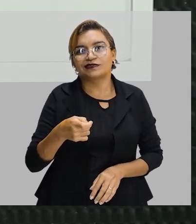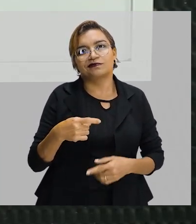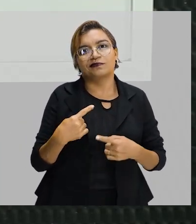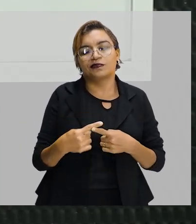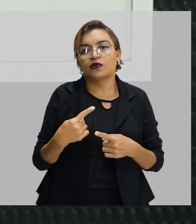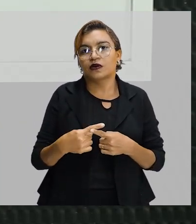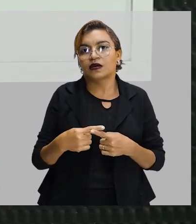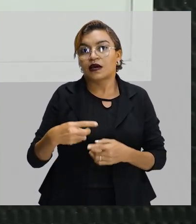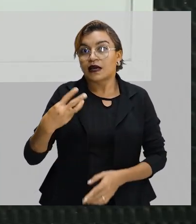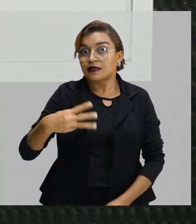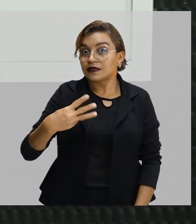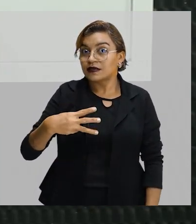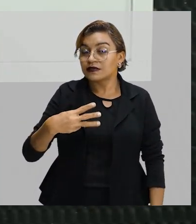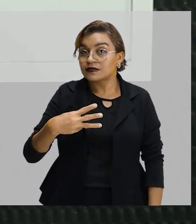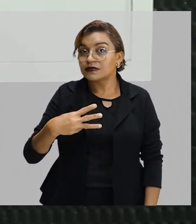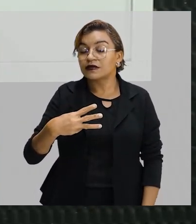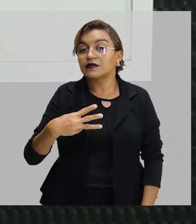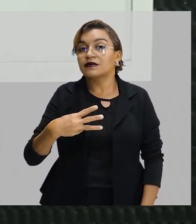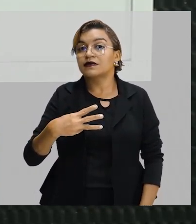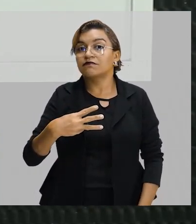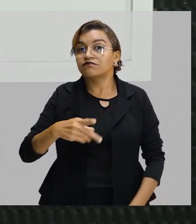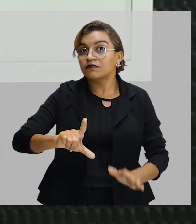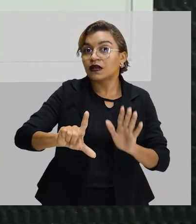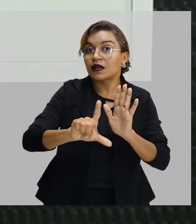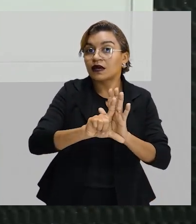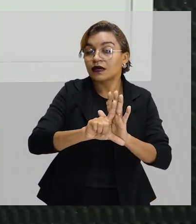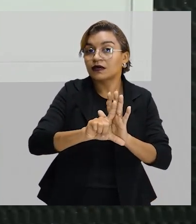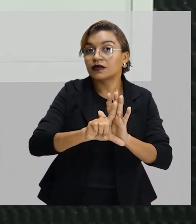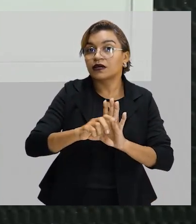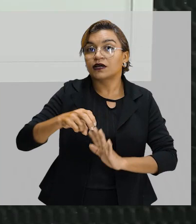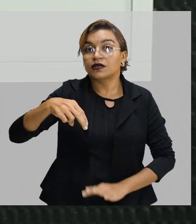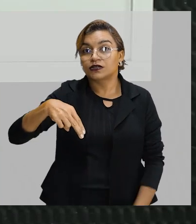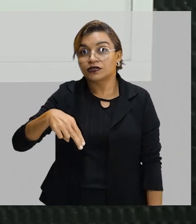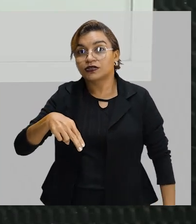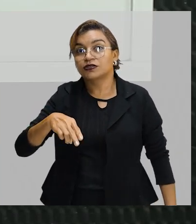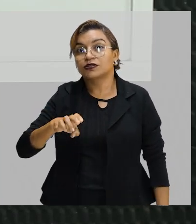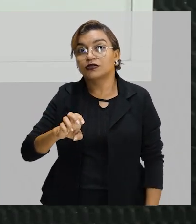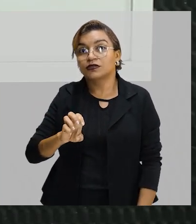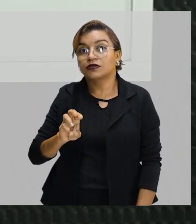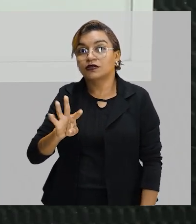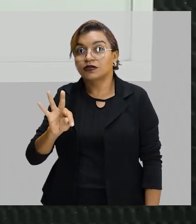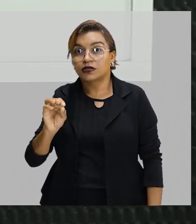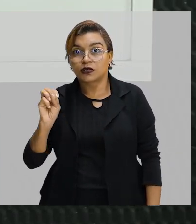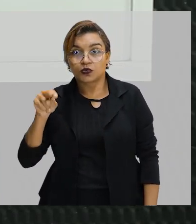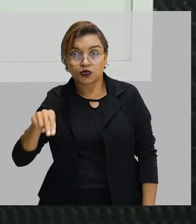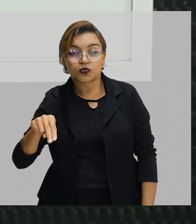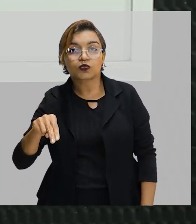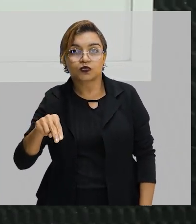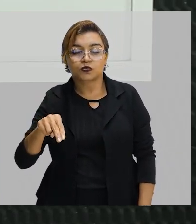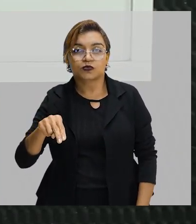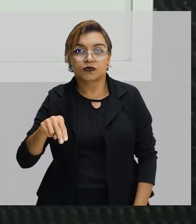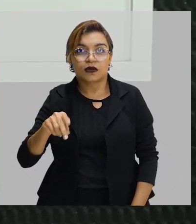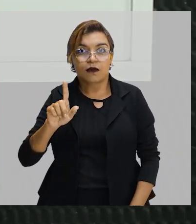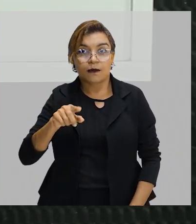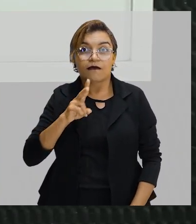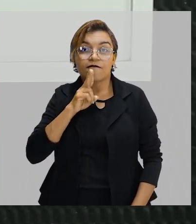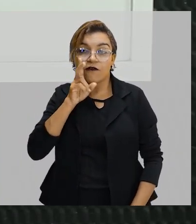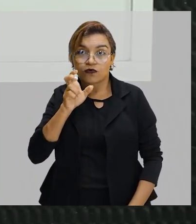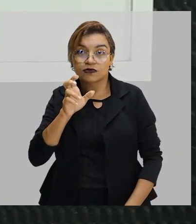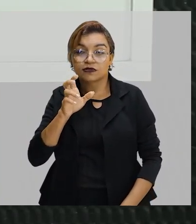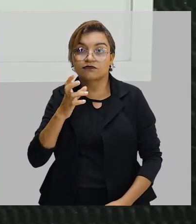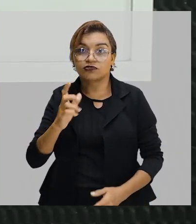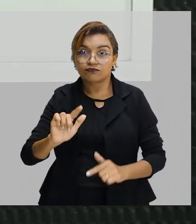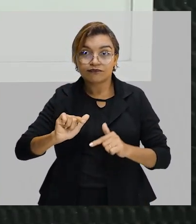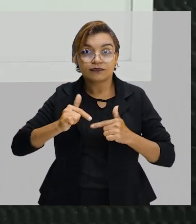da terceira lei de Newton, tá certo? Da ação e reação, porque ela vai ser uma força de reação, por isso que ela é menos, tá